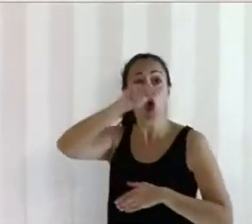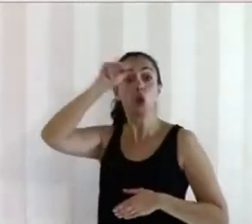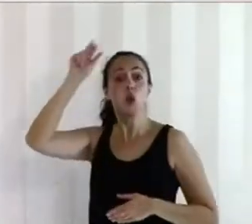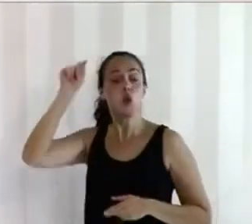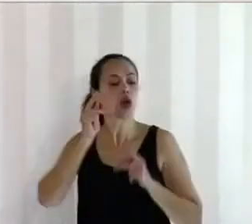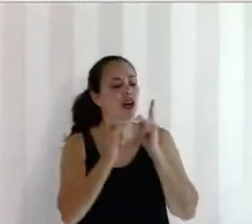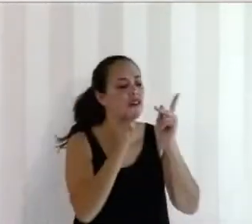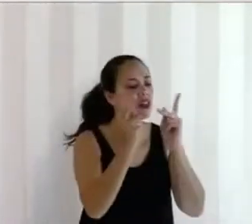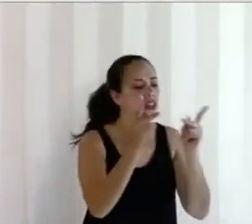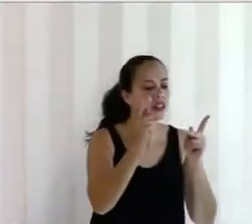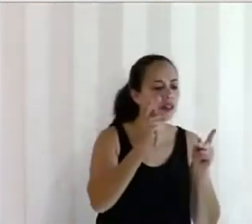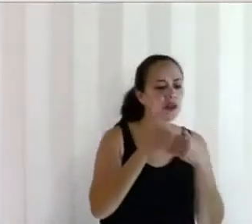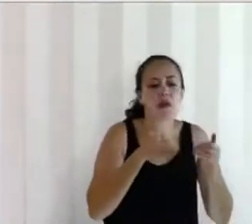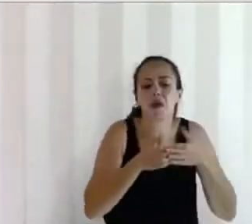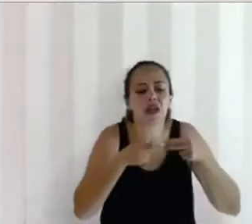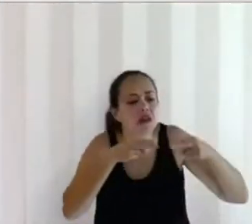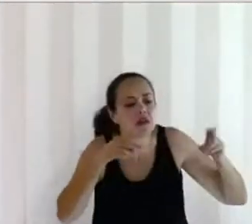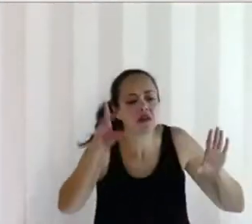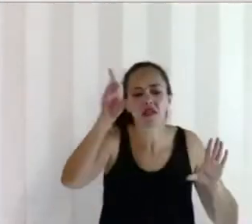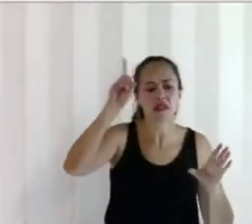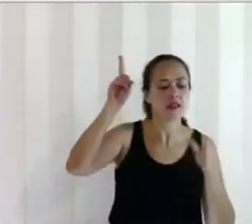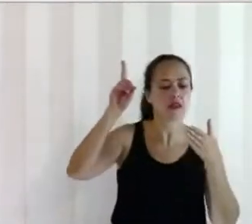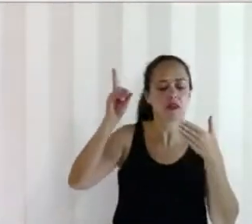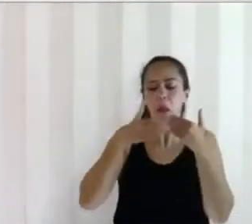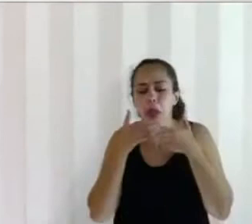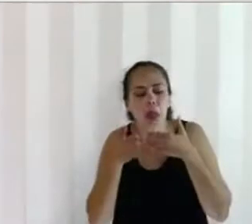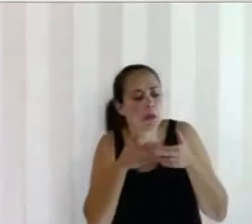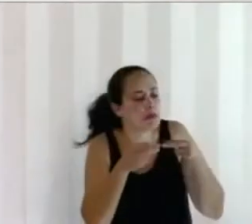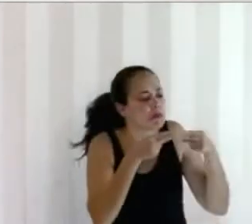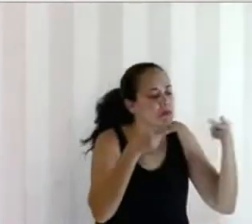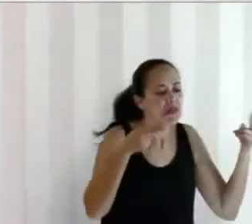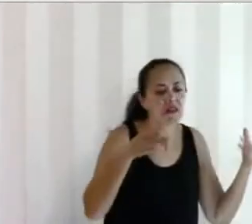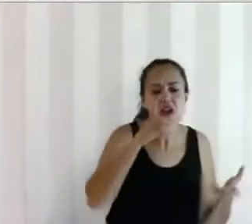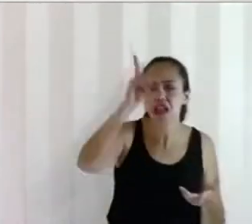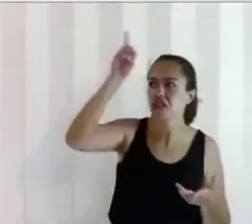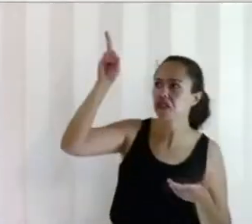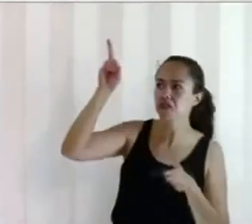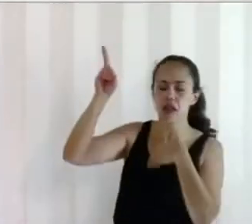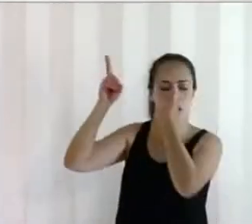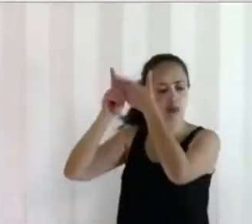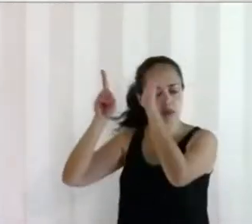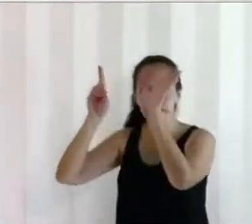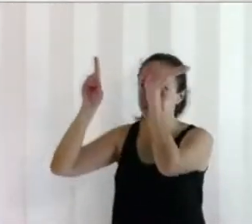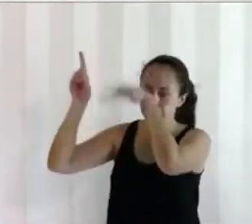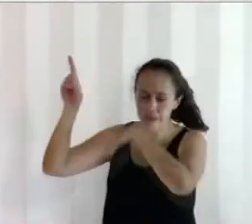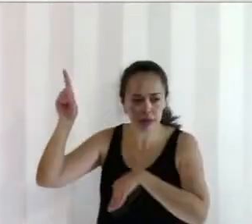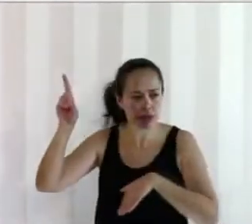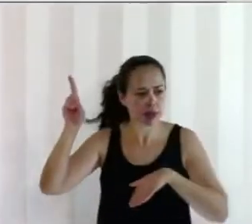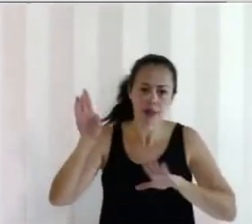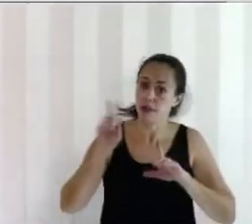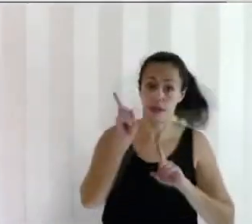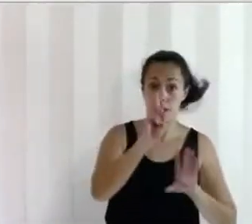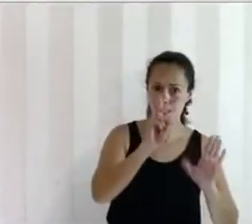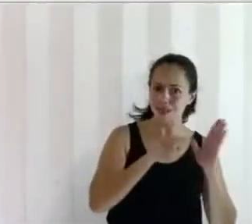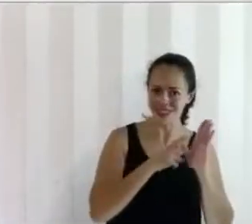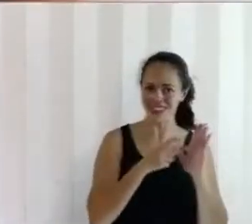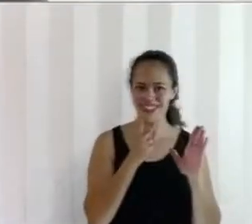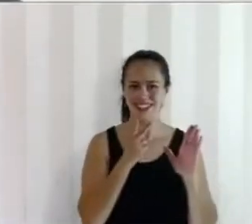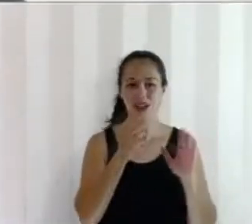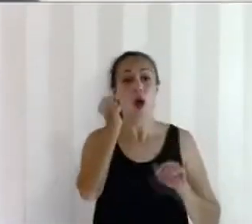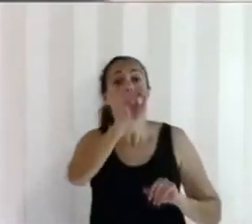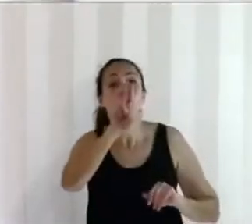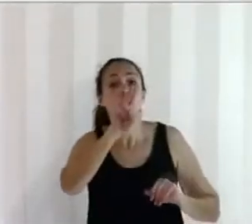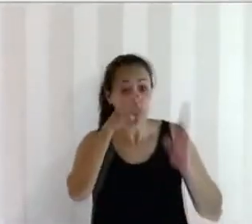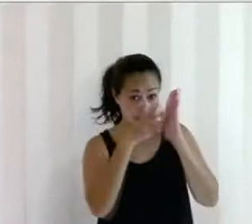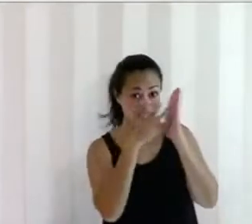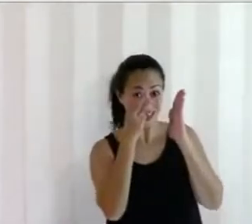enquanto o ser humano viver. Não fazer imagens de escultura. Isso é para o ser humano de antes